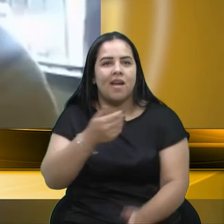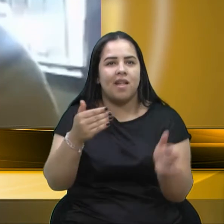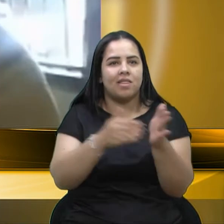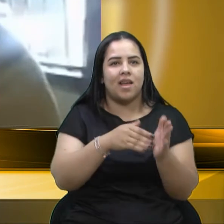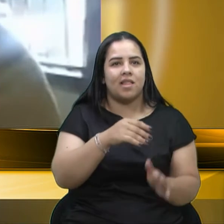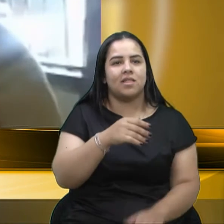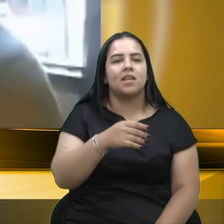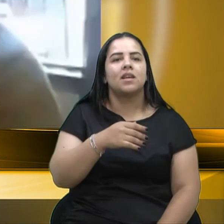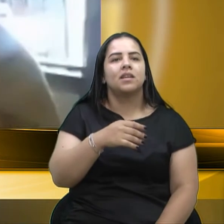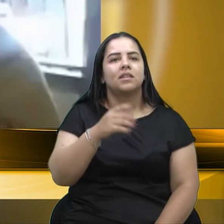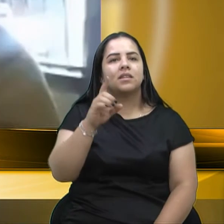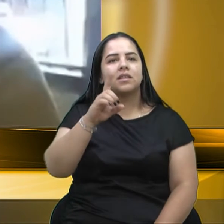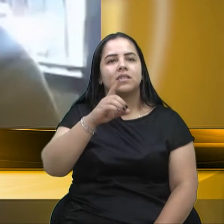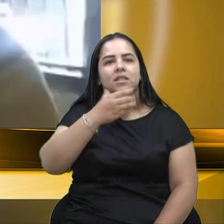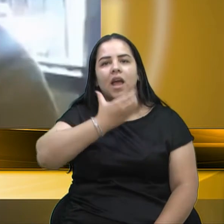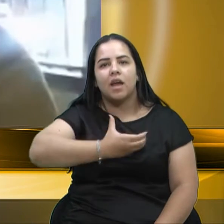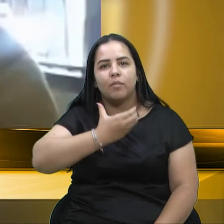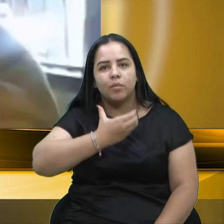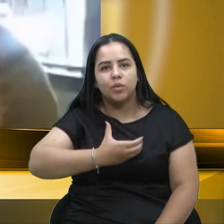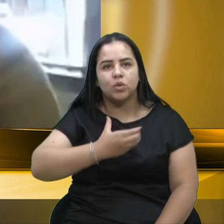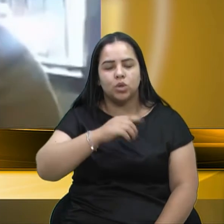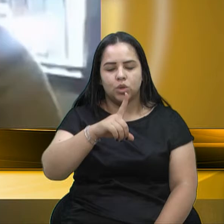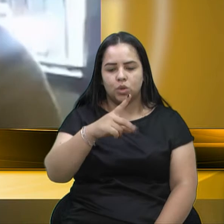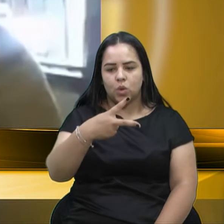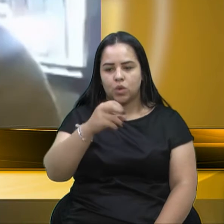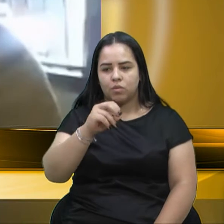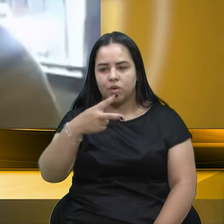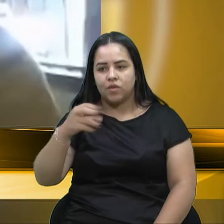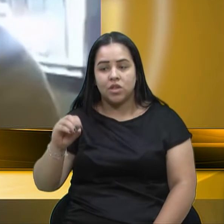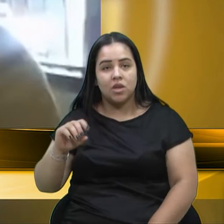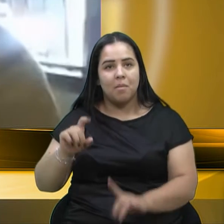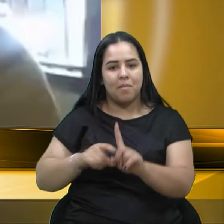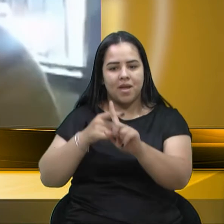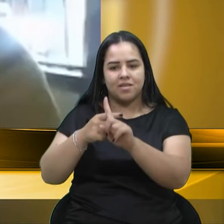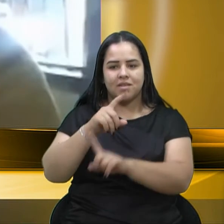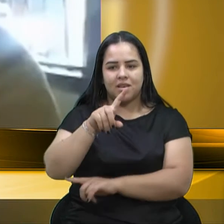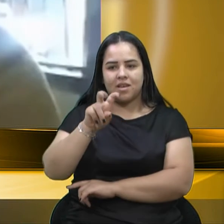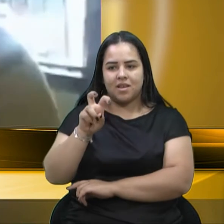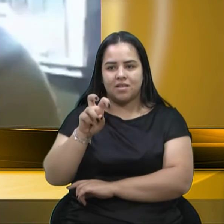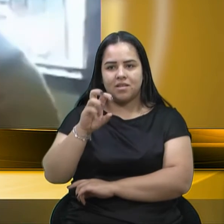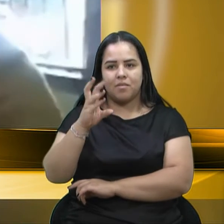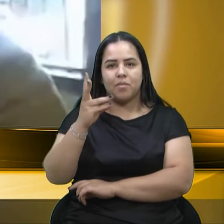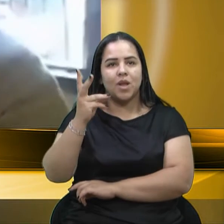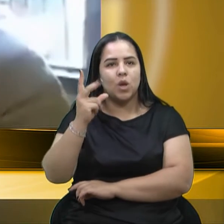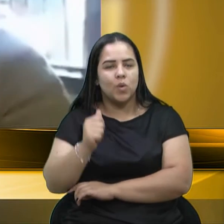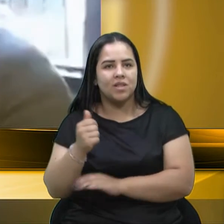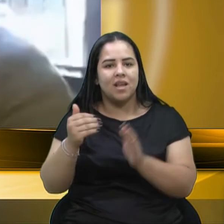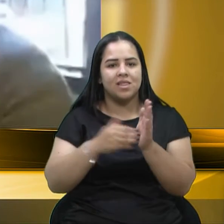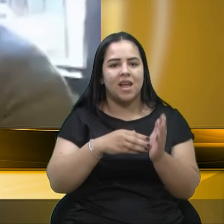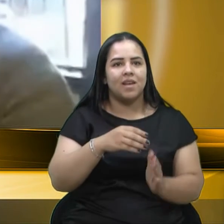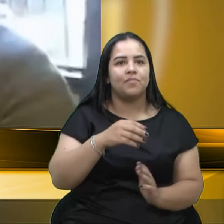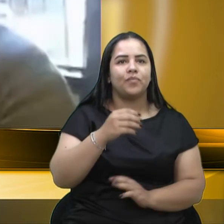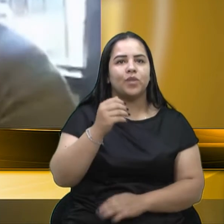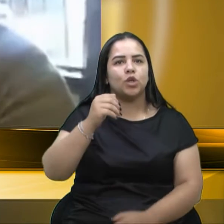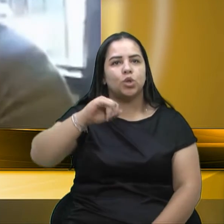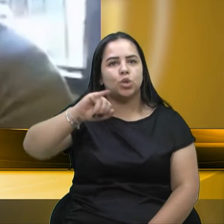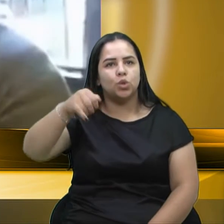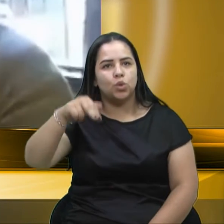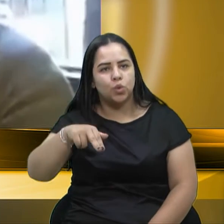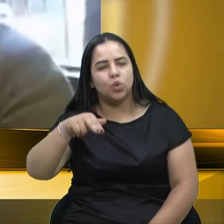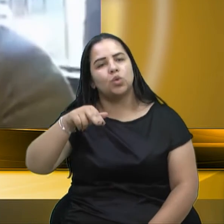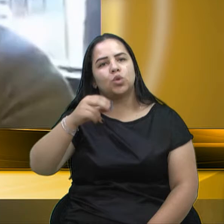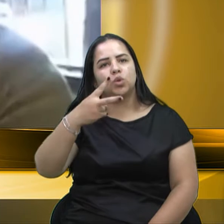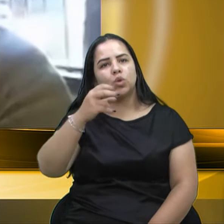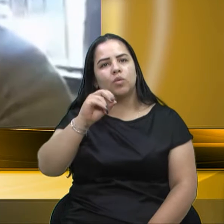2020 e outras 15 milhões ainda no primeiro trimestre de 2021. Então, essa era uma proposta, né,